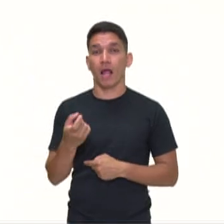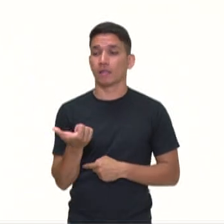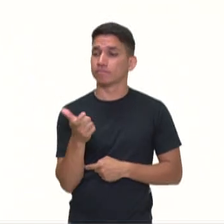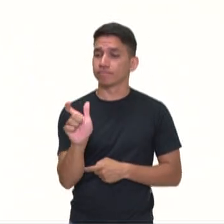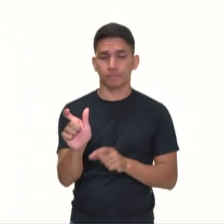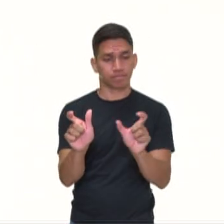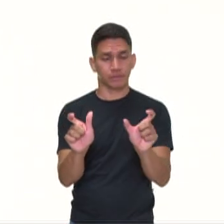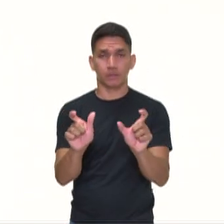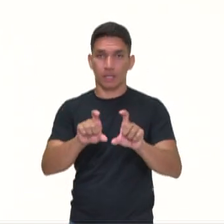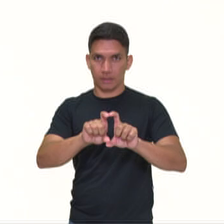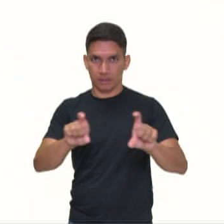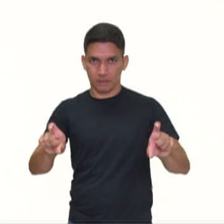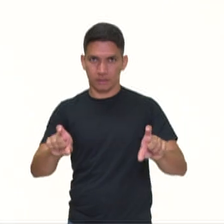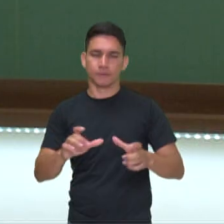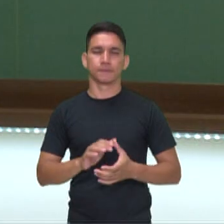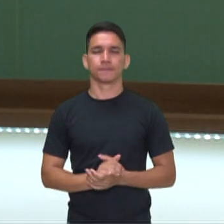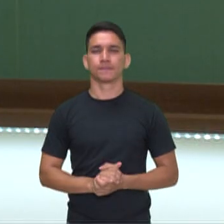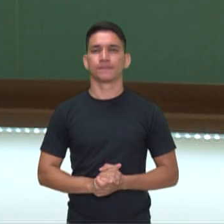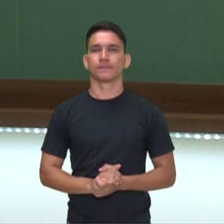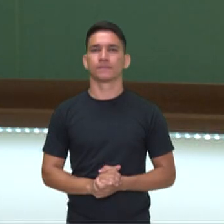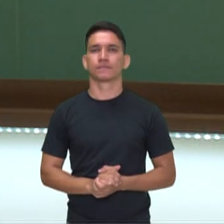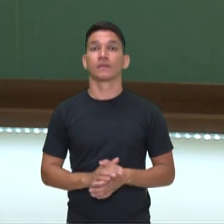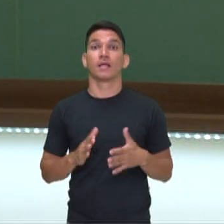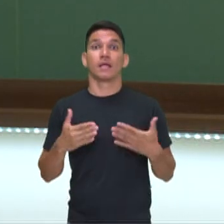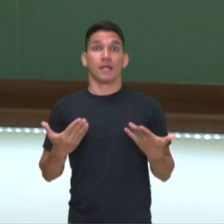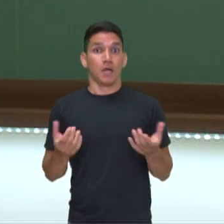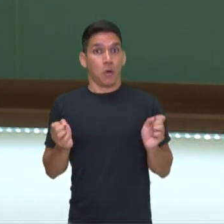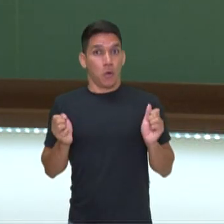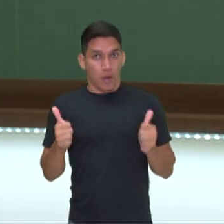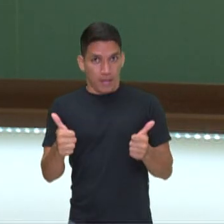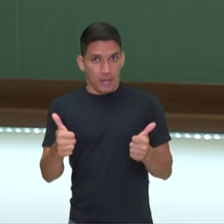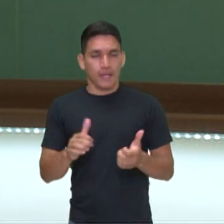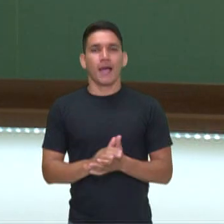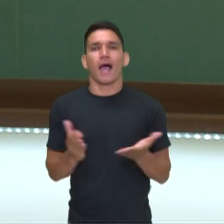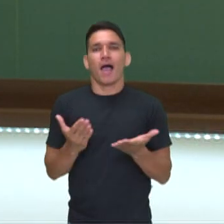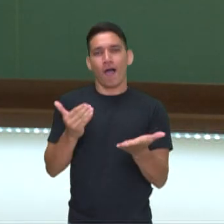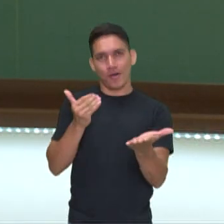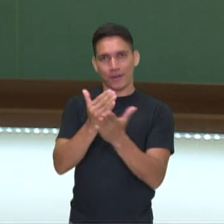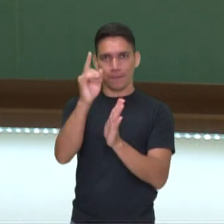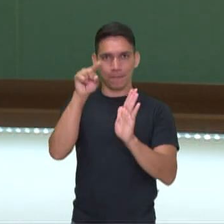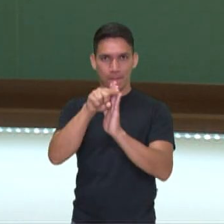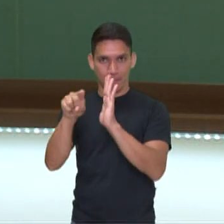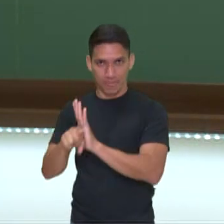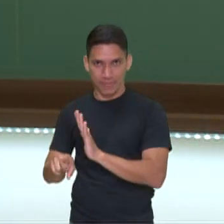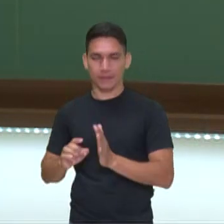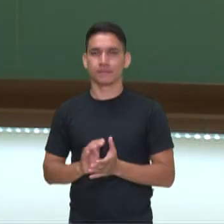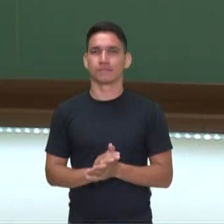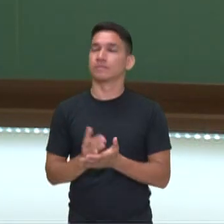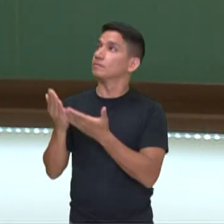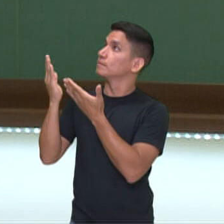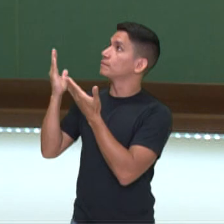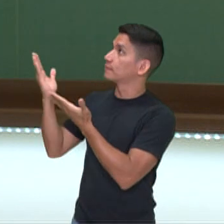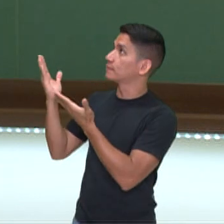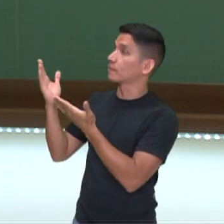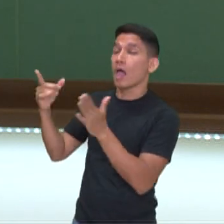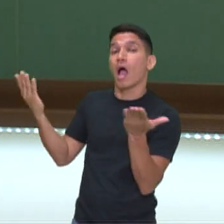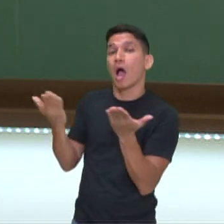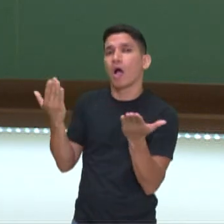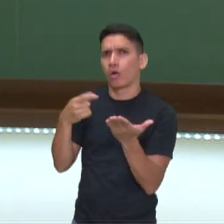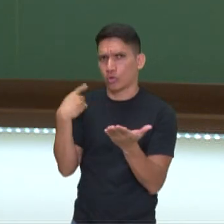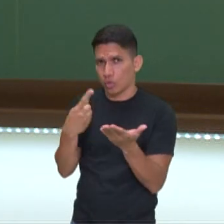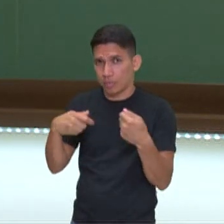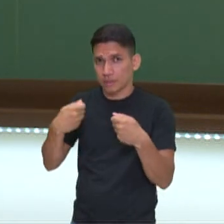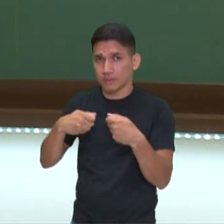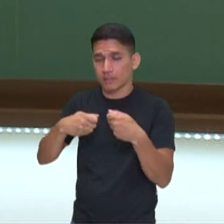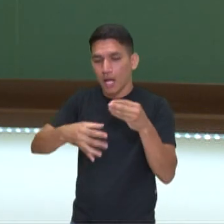my friends. Ready for a quiz? Vamos para o nosso quiz. Aqui nós temos, para preencher a